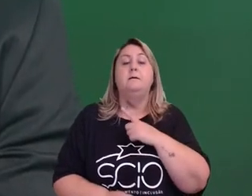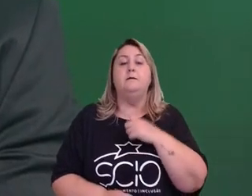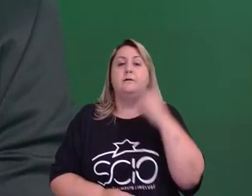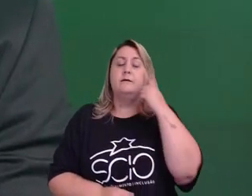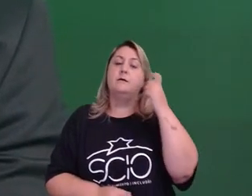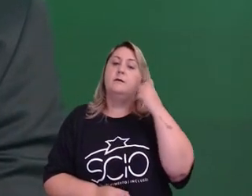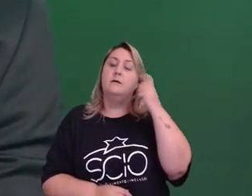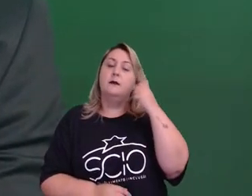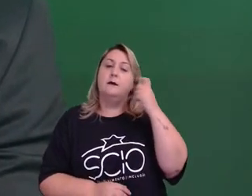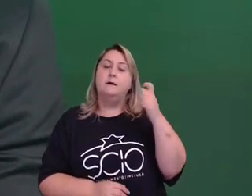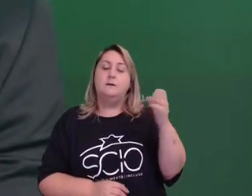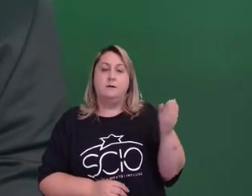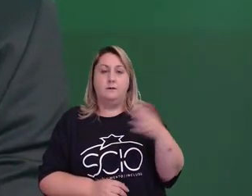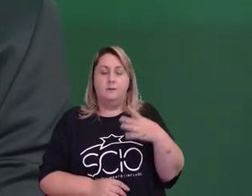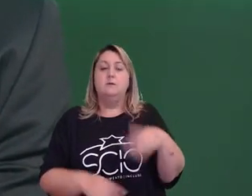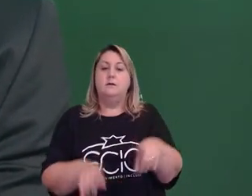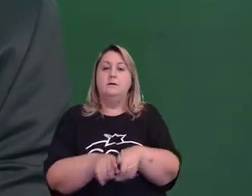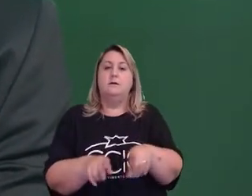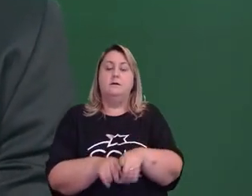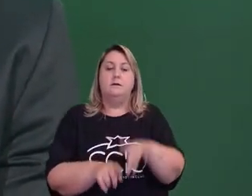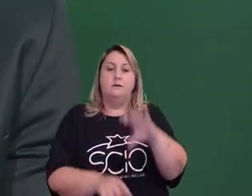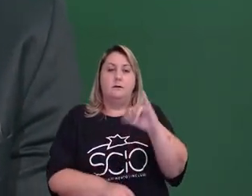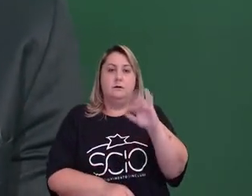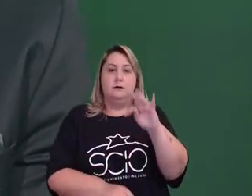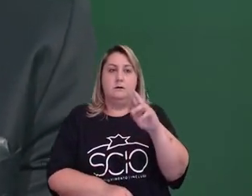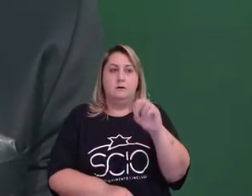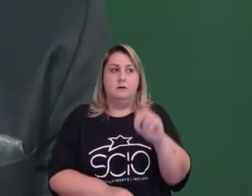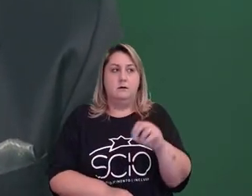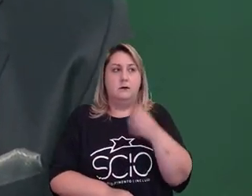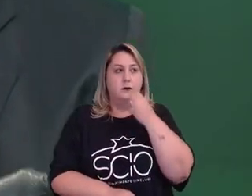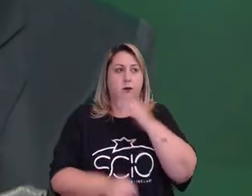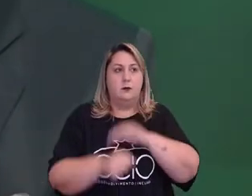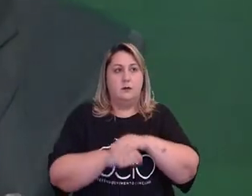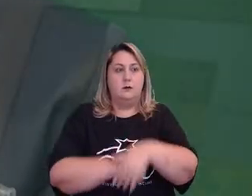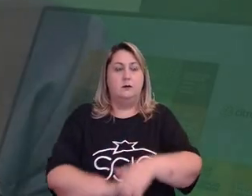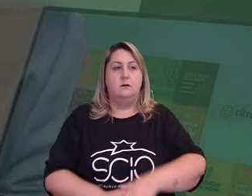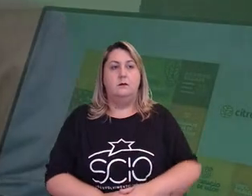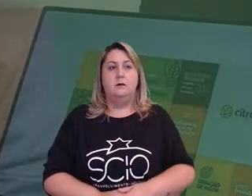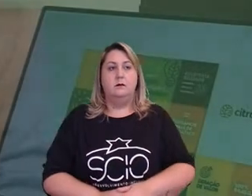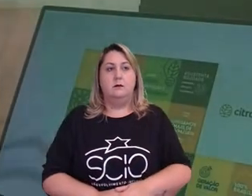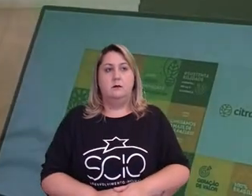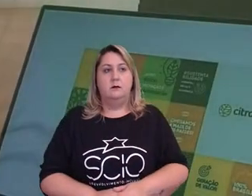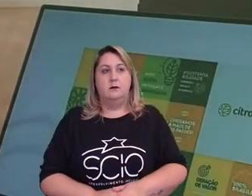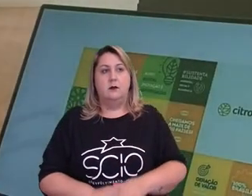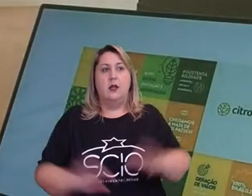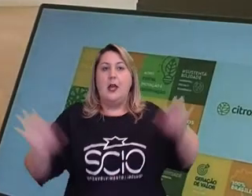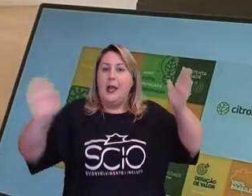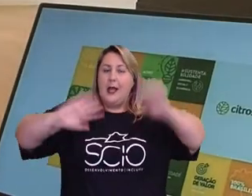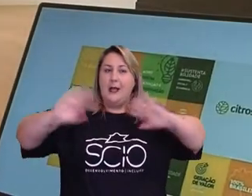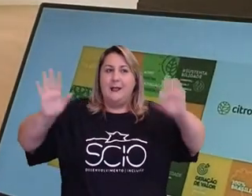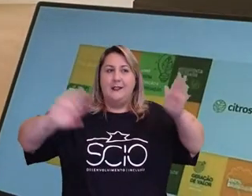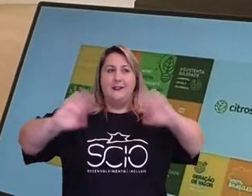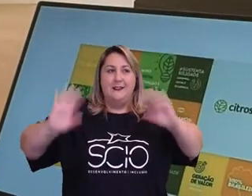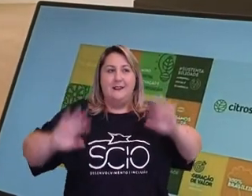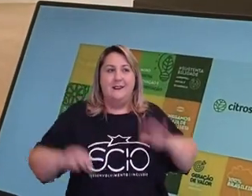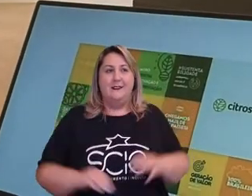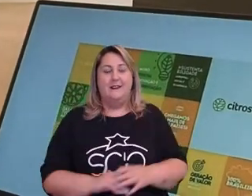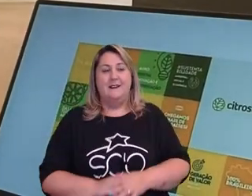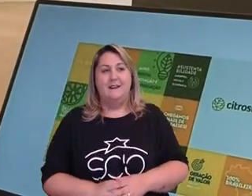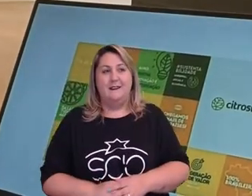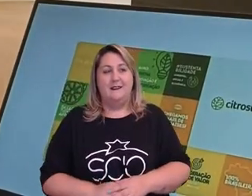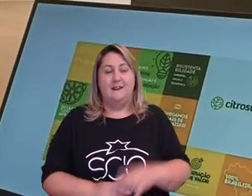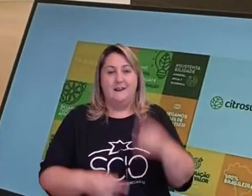essas ideias tão novas também para Citrosuco. Boa noite, Tomás. Olá, pessoal. Estamos aqui na nossa